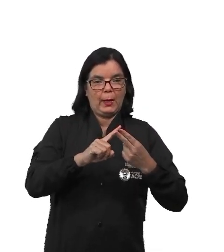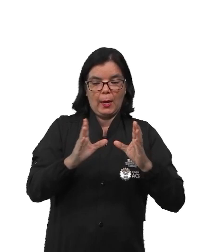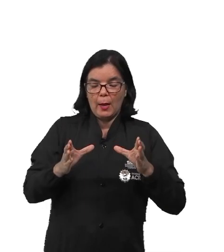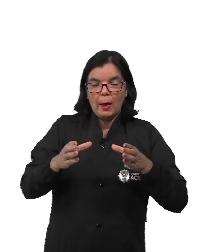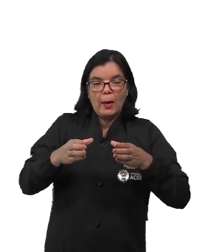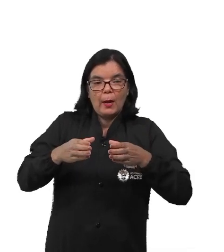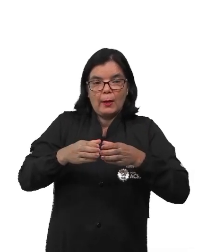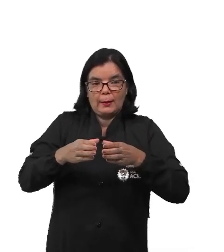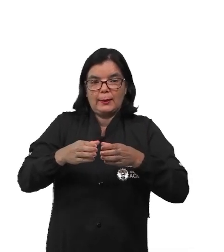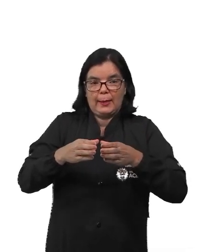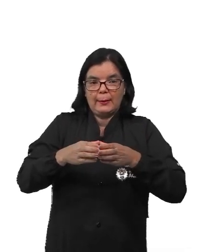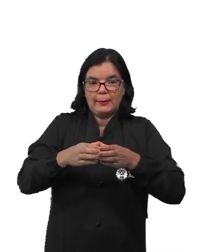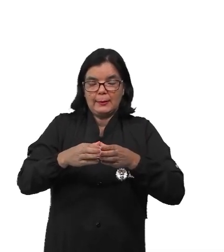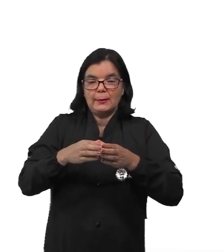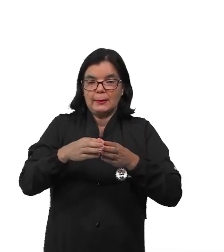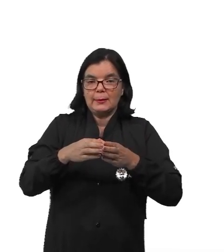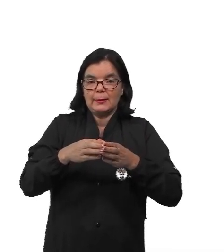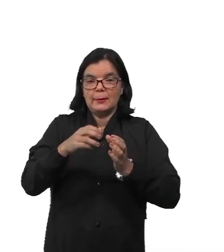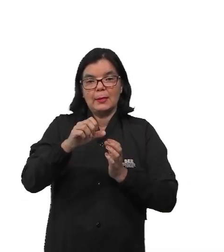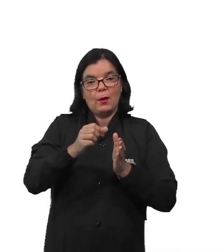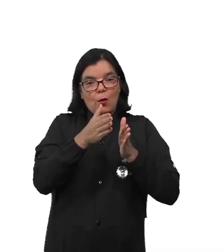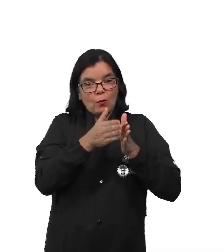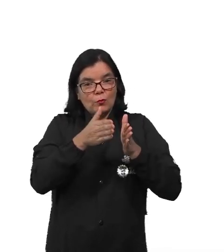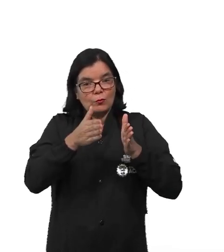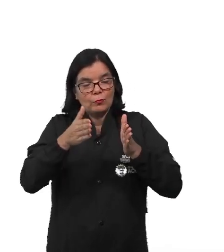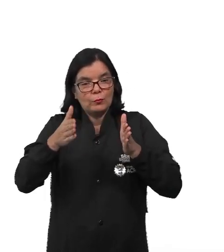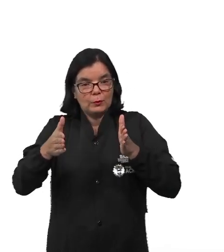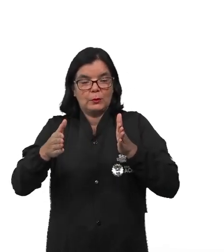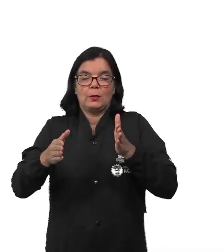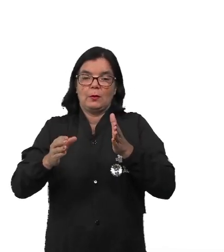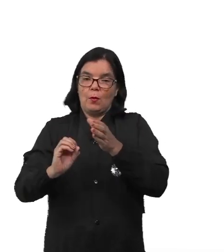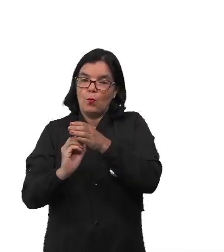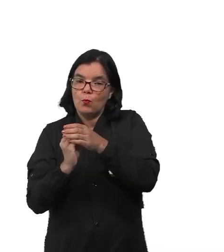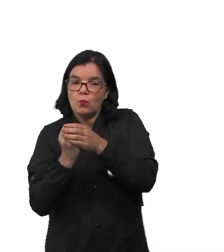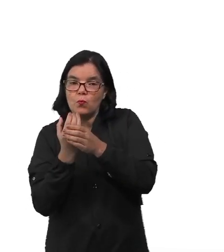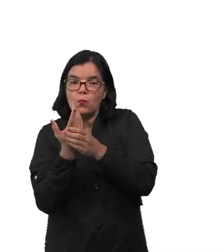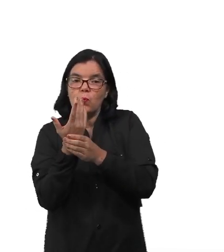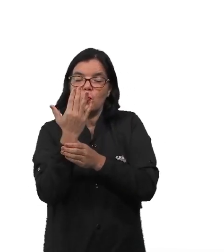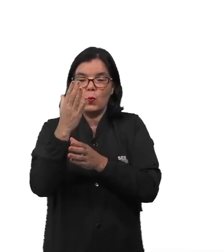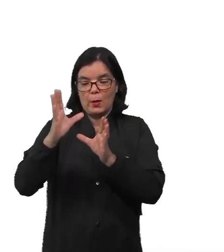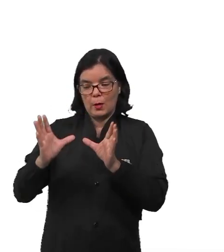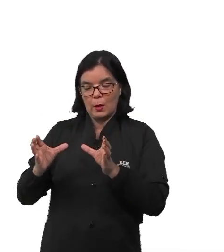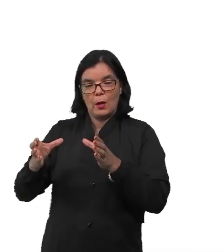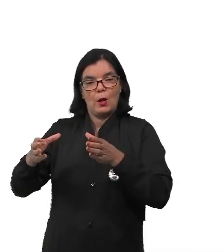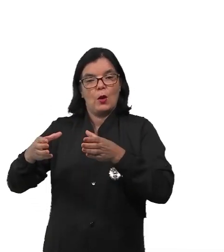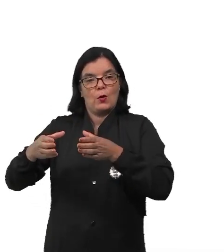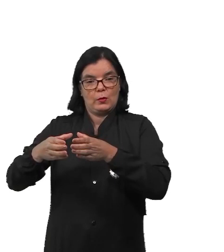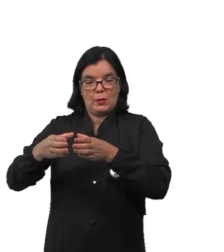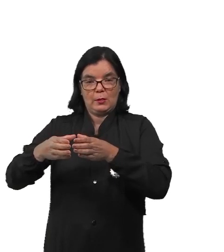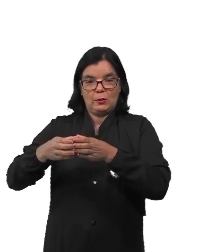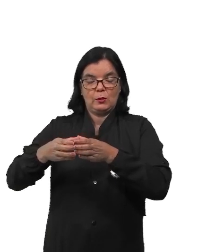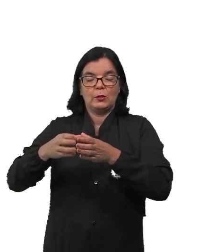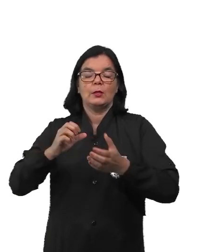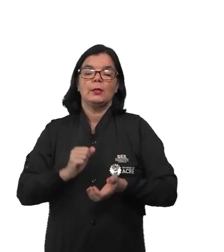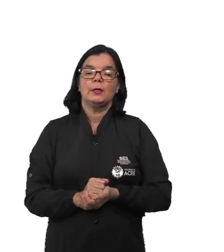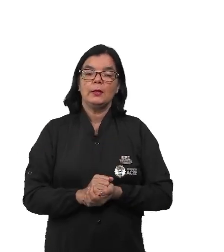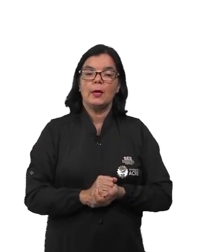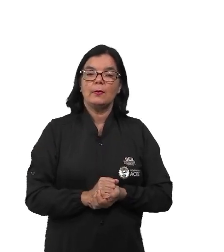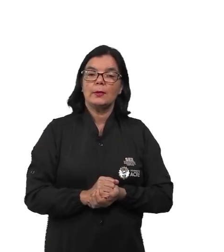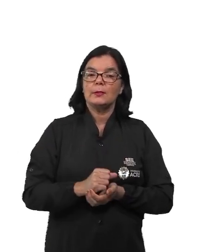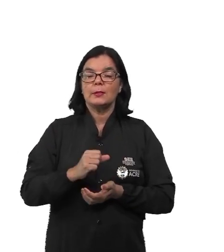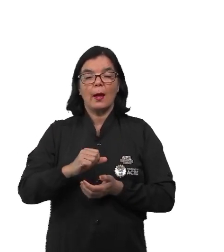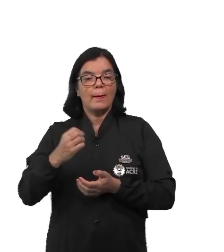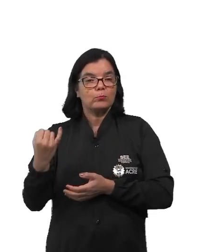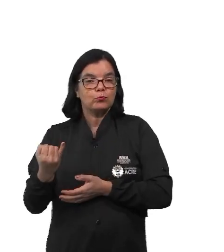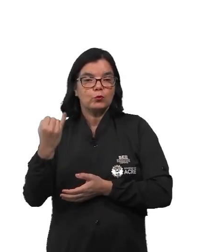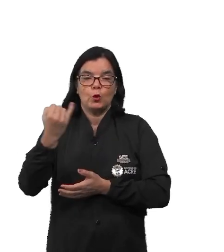comunidade seriais, né, conhecida como série ou intermediária, temos ali uma certa biodiversidade e no